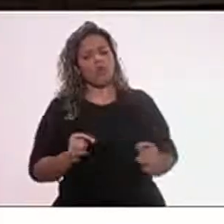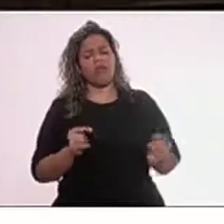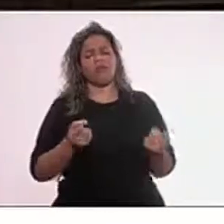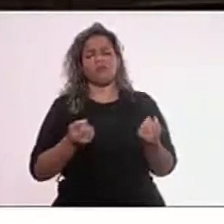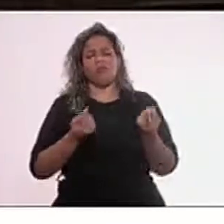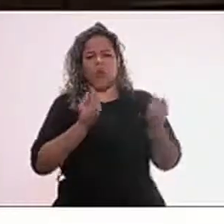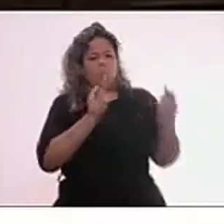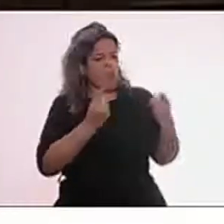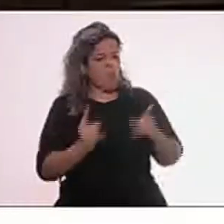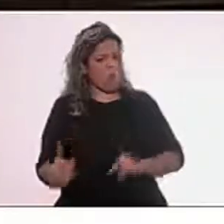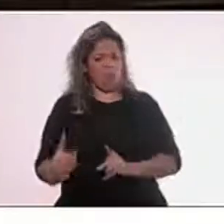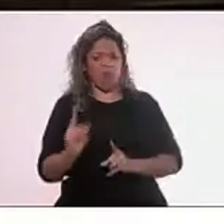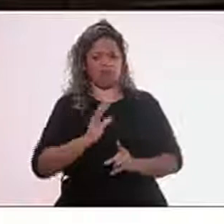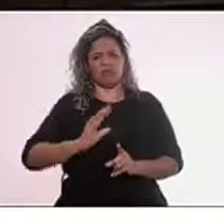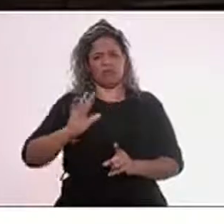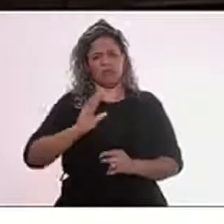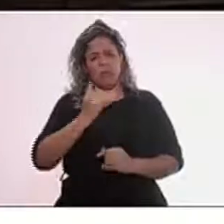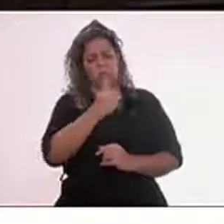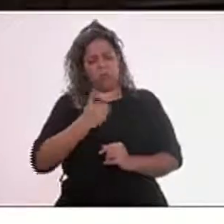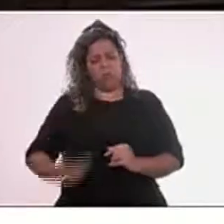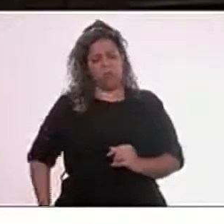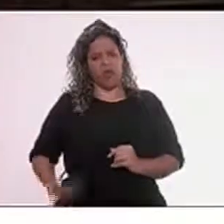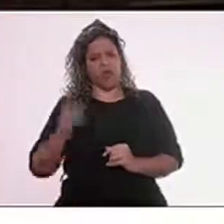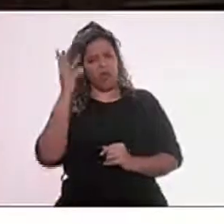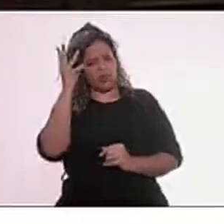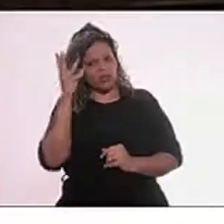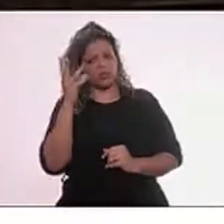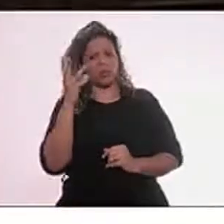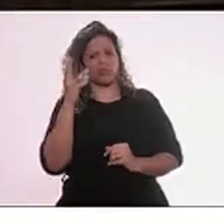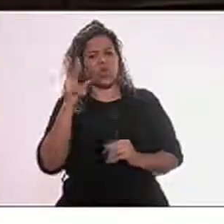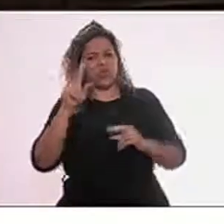absoluta contradição do governador em relação ao